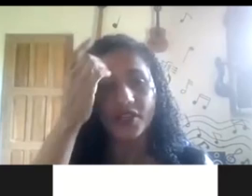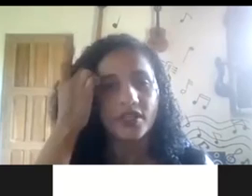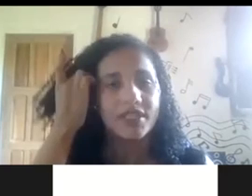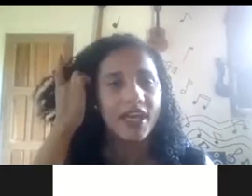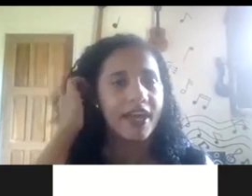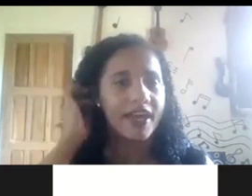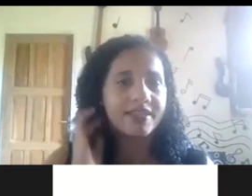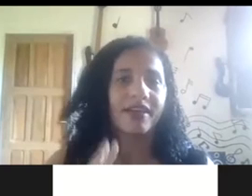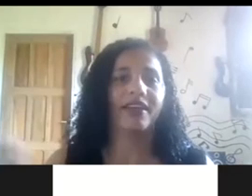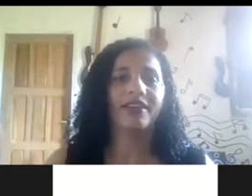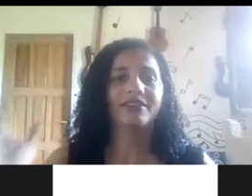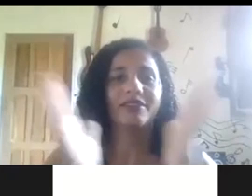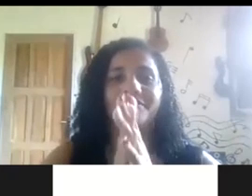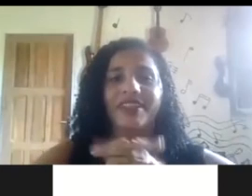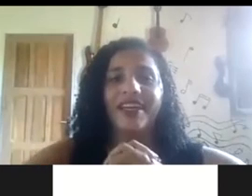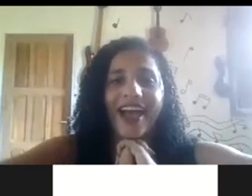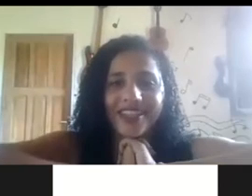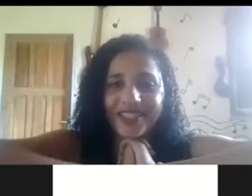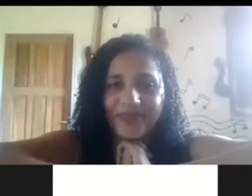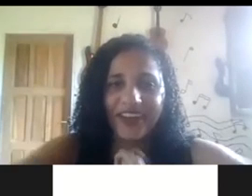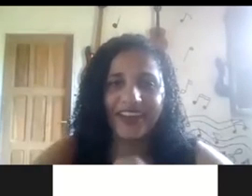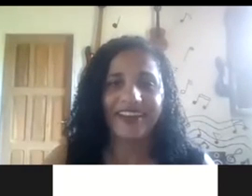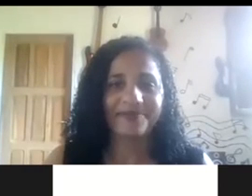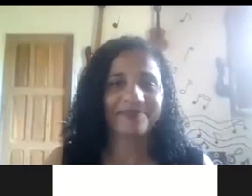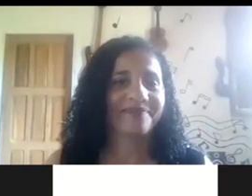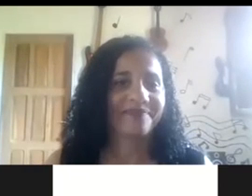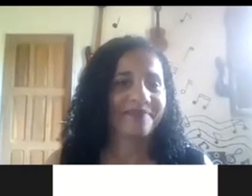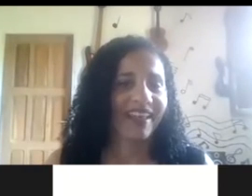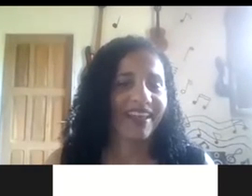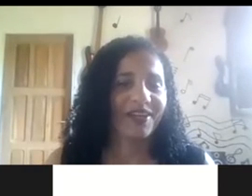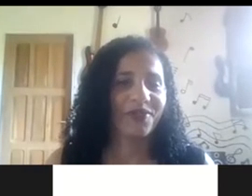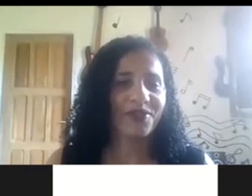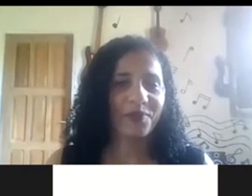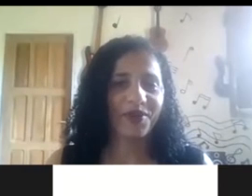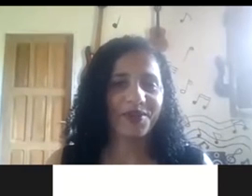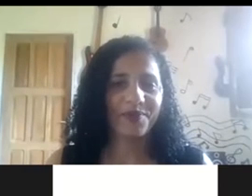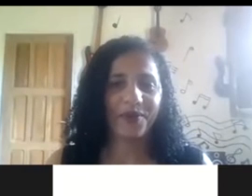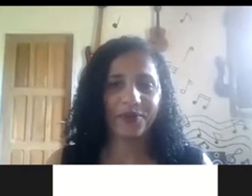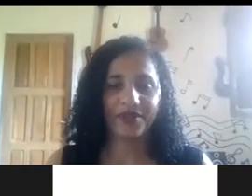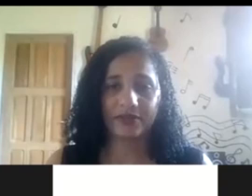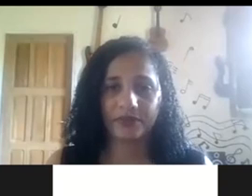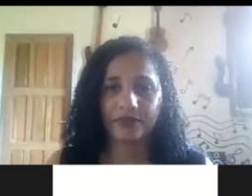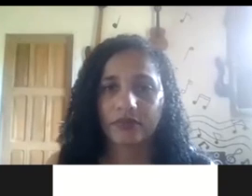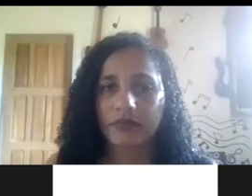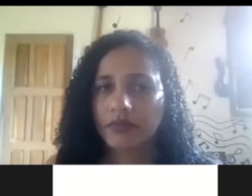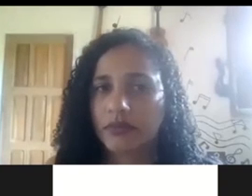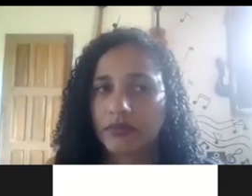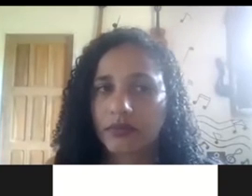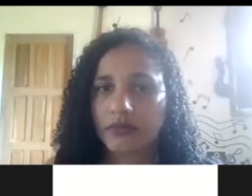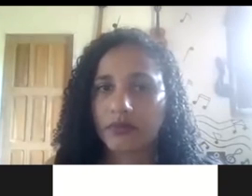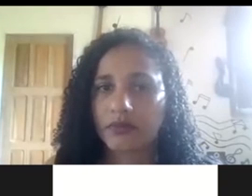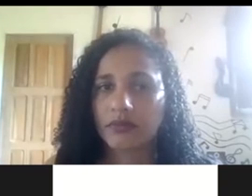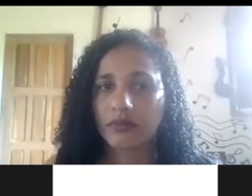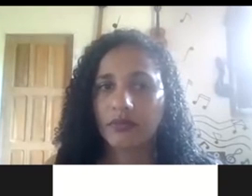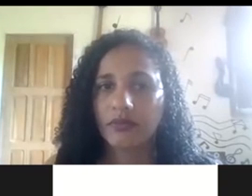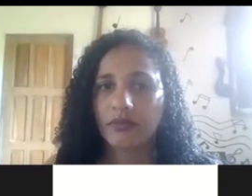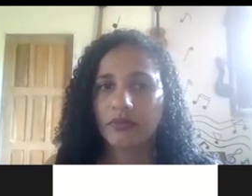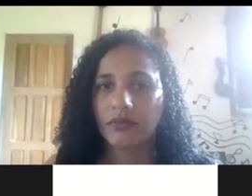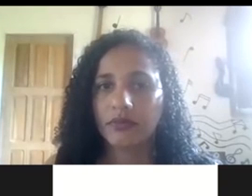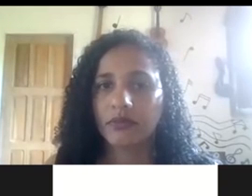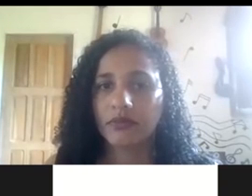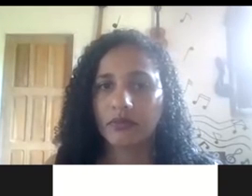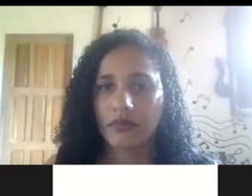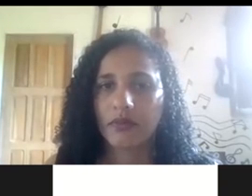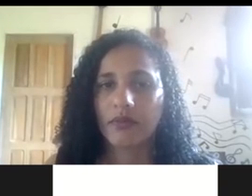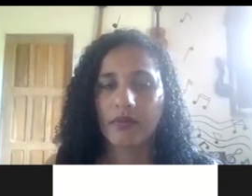dos mediadores, é essa, né? Então, a gente se vê. Outra coisa para vocês lembrem, eu falei dos observadores. Lembram